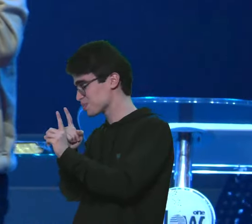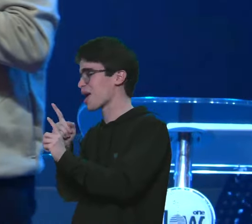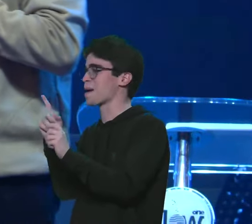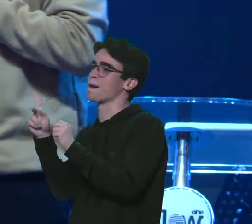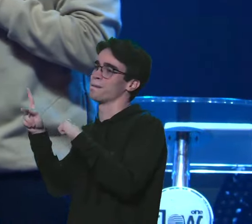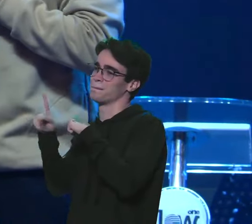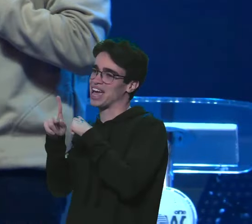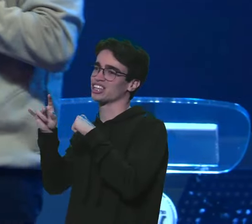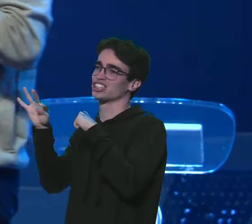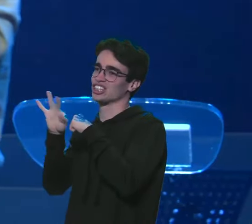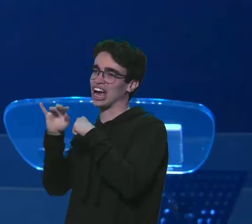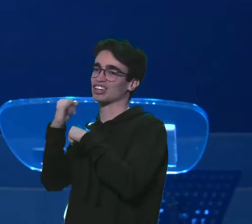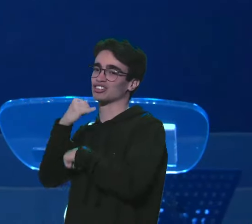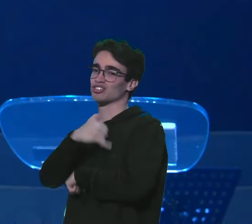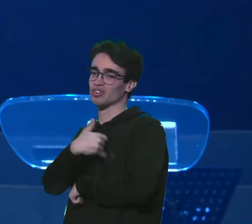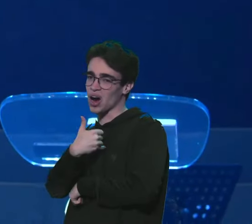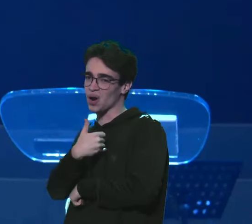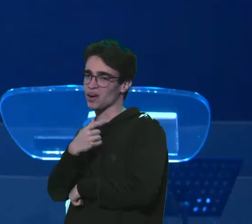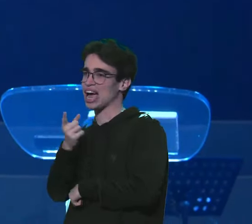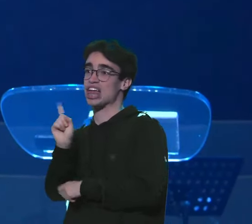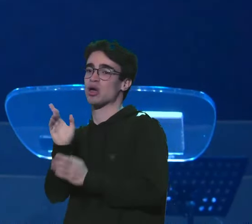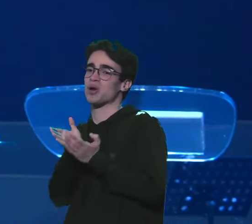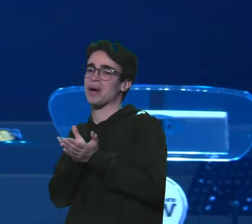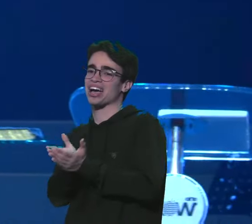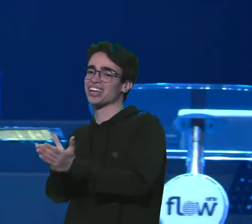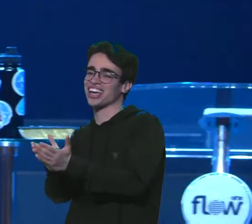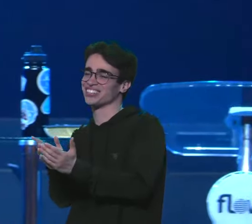barquinho. Era no quartinho.